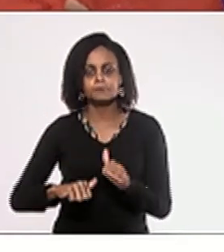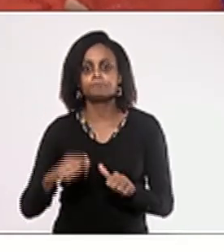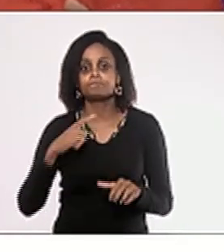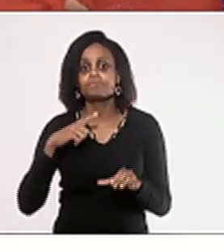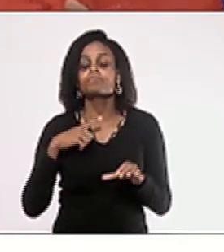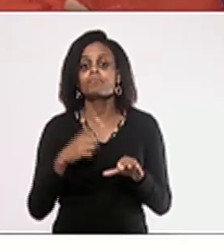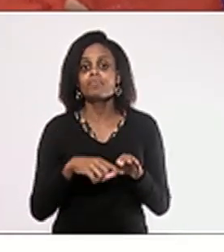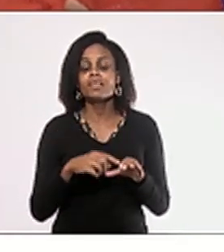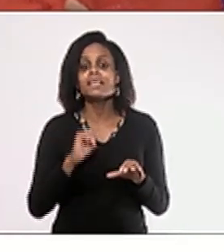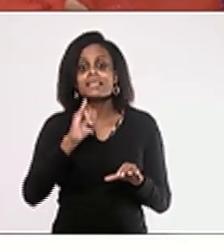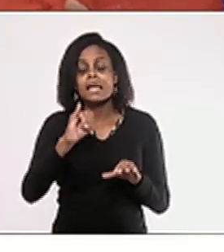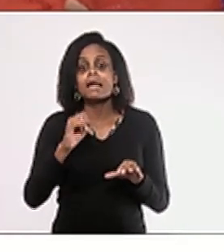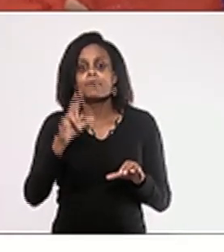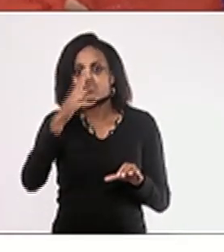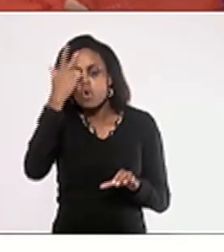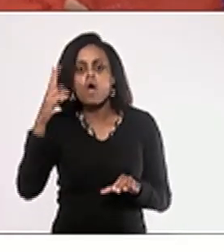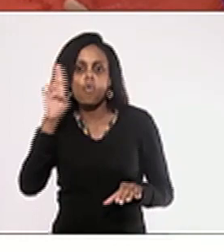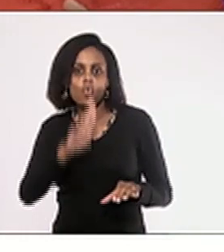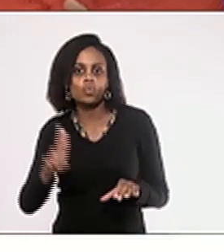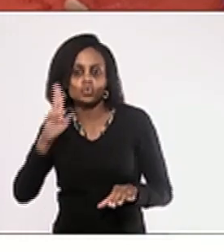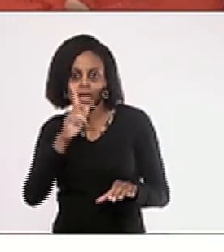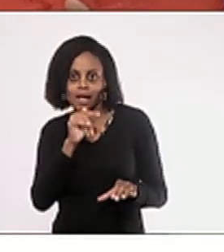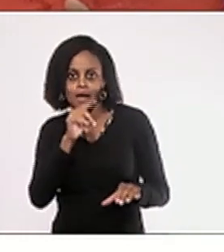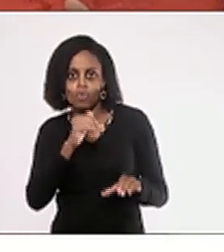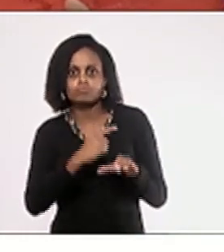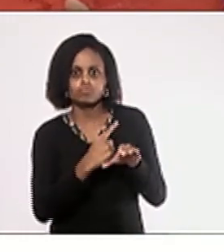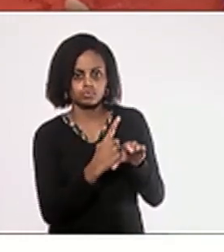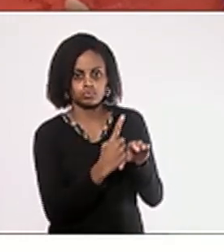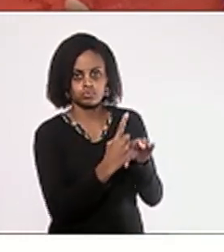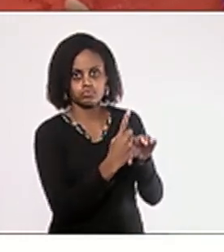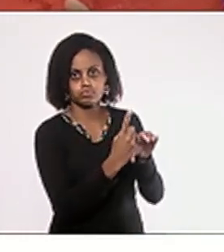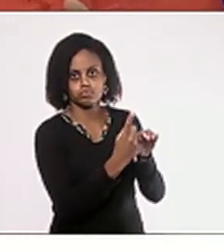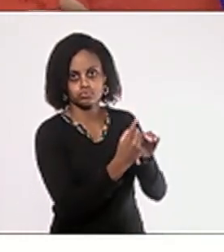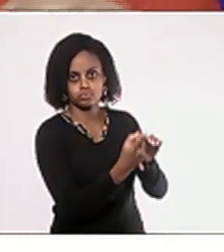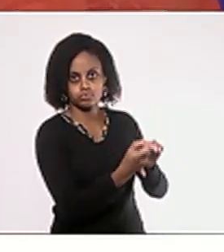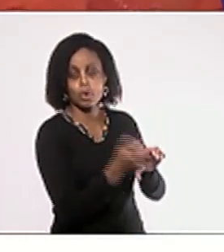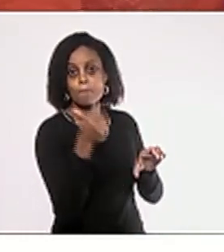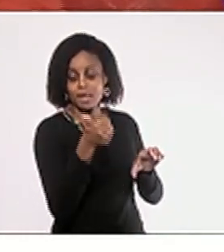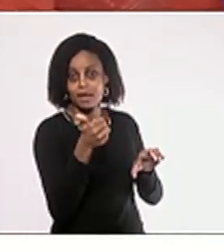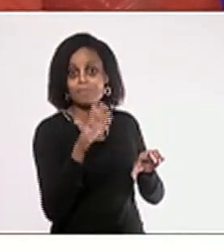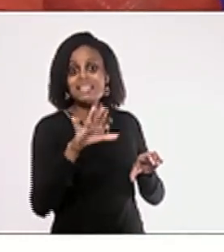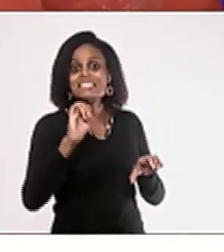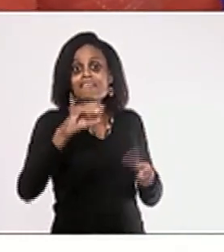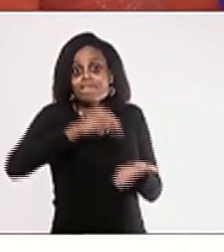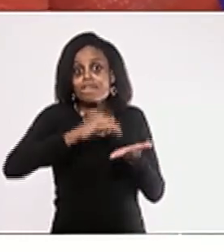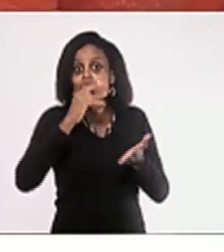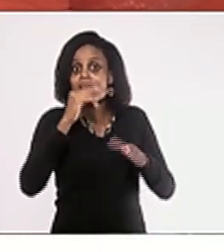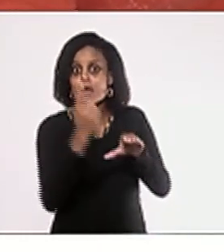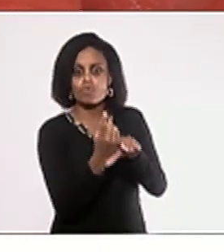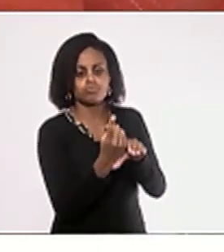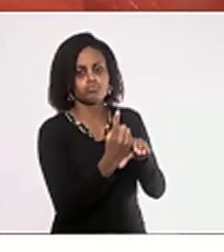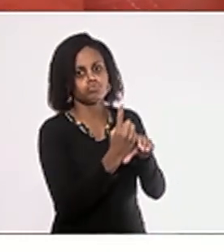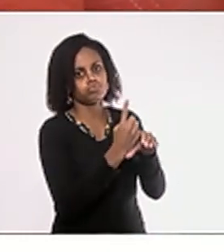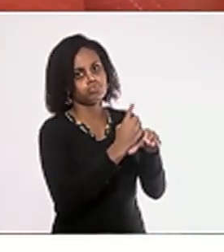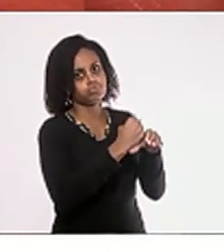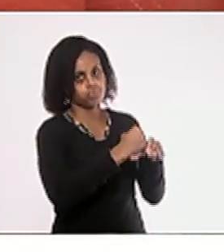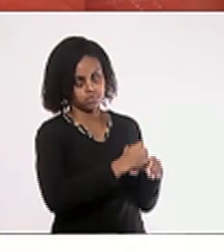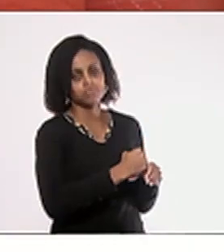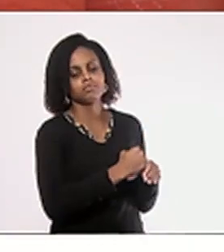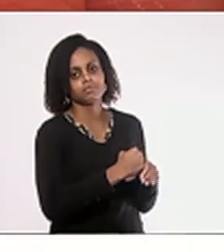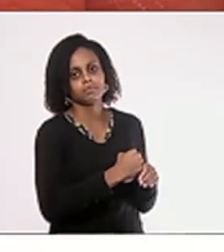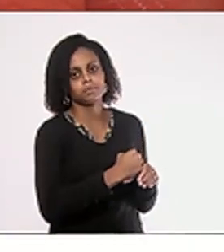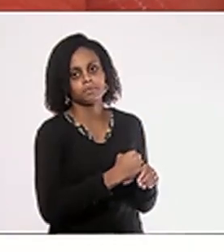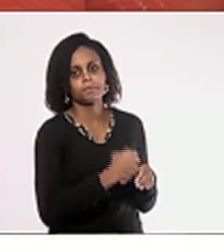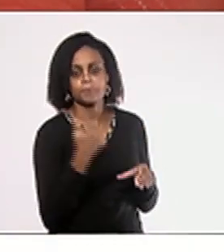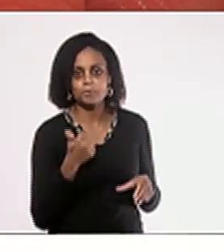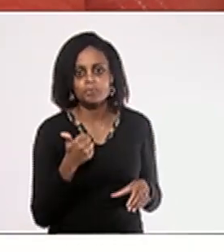tanto marca para o sentido para frente, a montante, como para trás. Isso é uma característica natural do